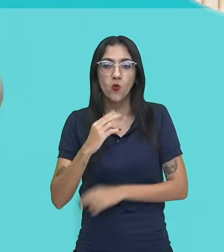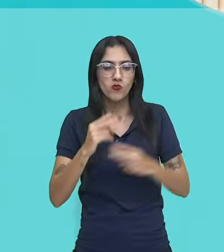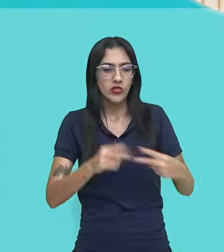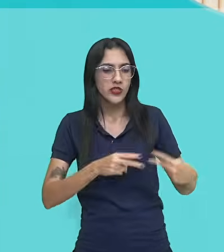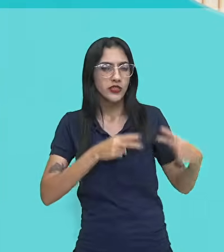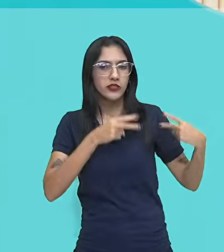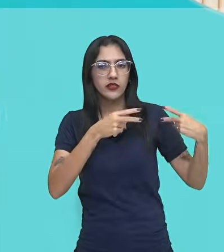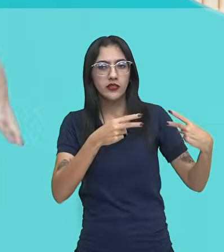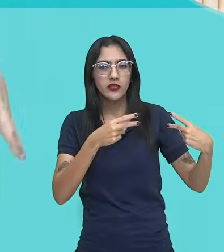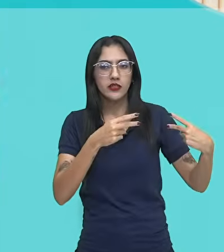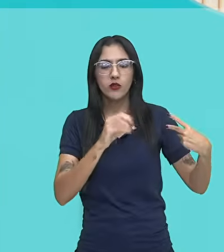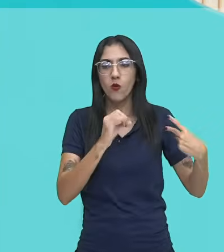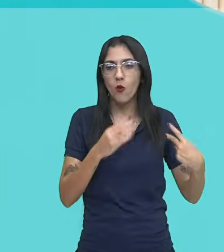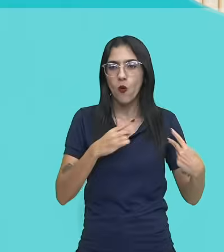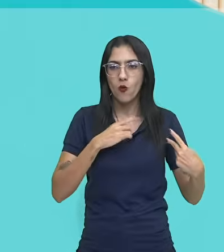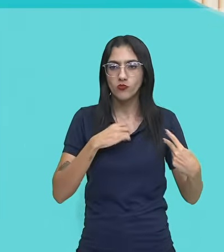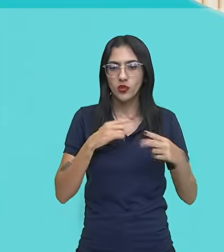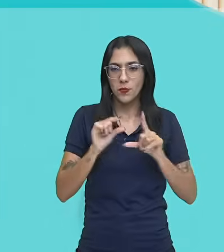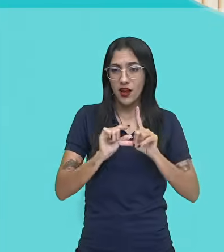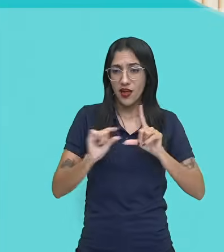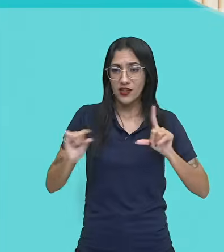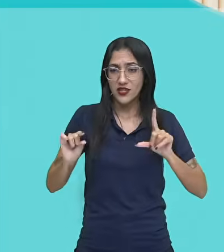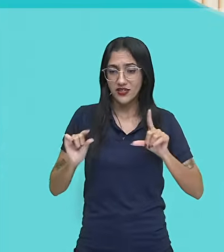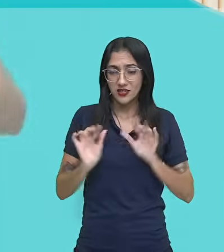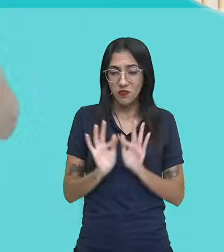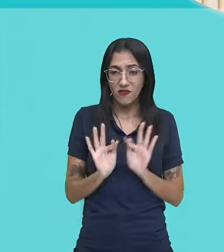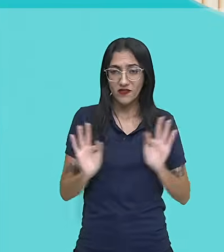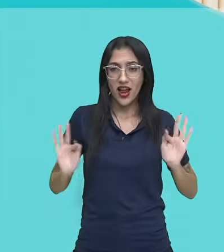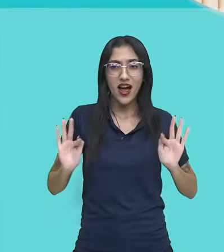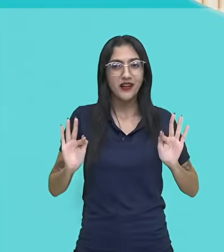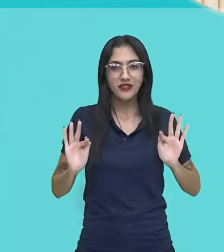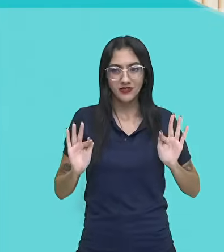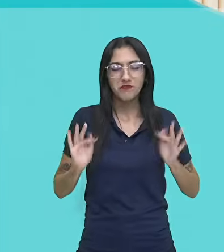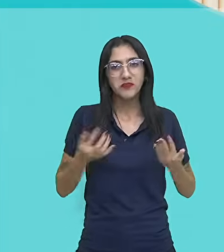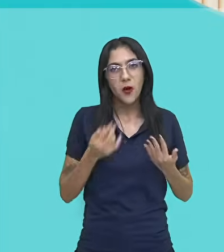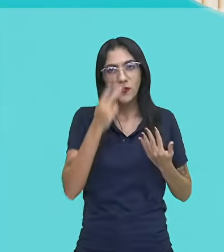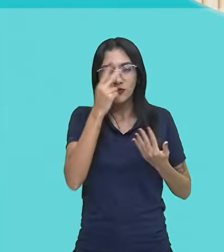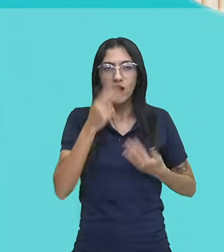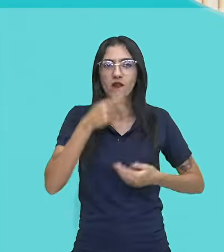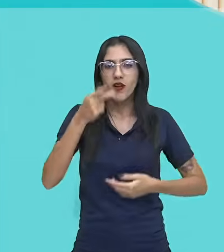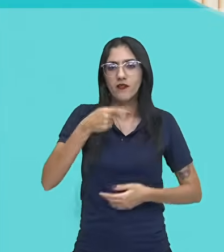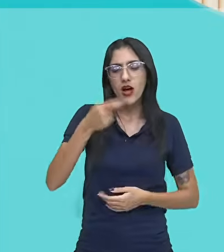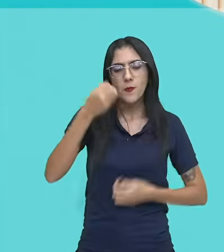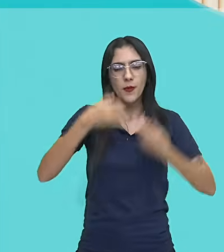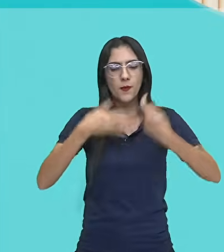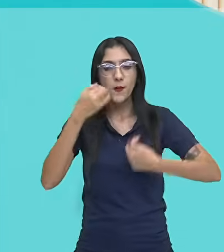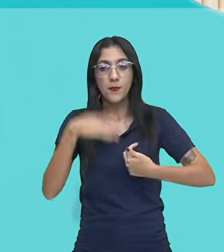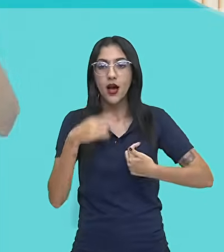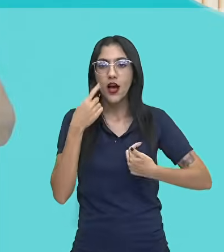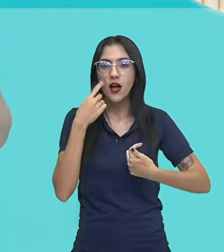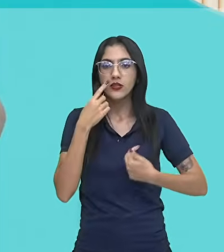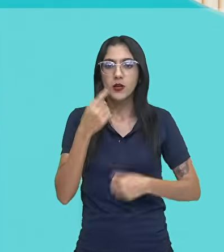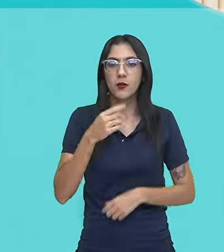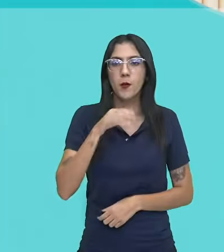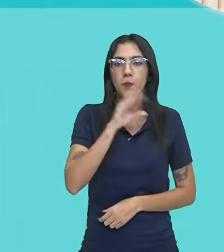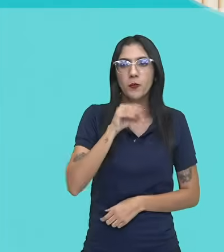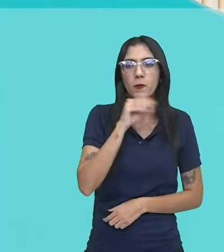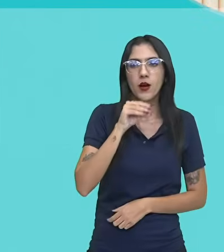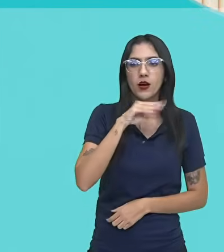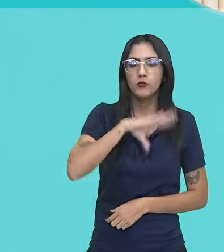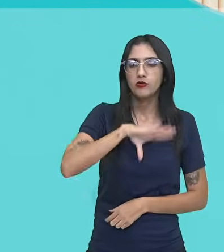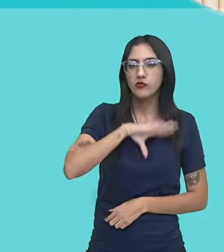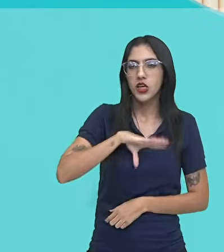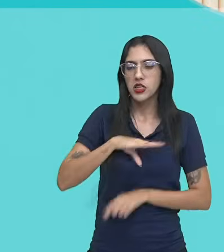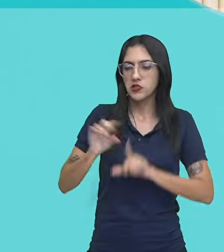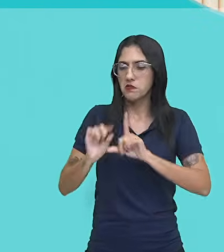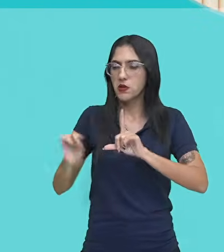está aparecendo uma frase ali, inclusive ela fez isso muito bem, conforme ela vai falando, ela vai mostrando a frase em inglês, então as imagens vão